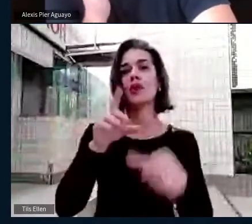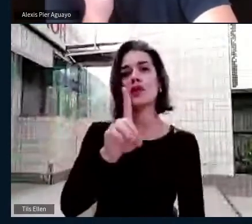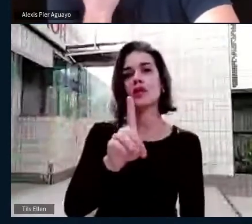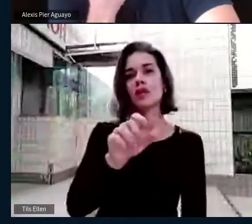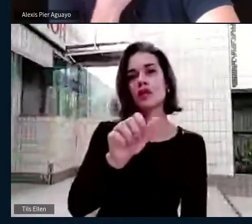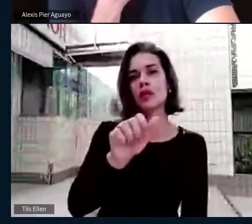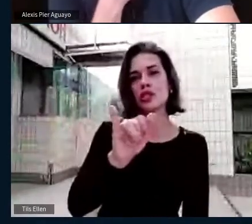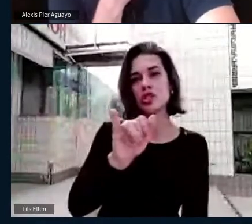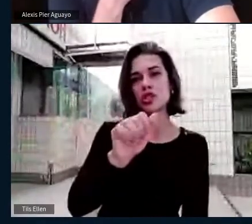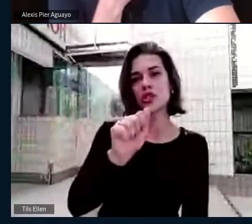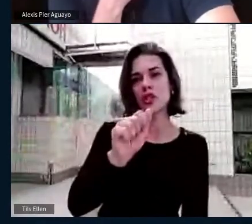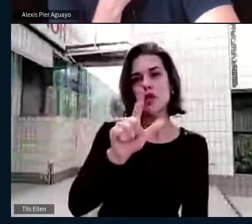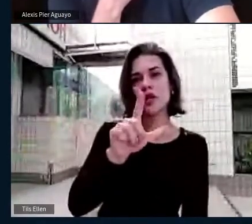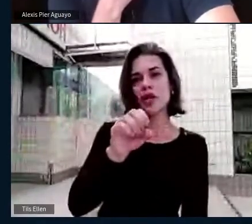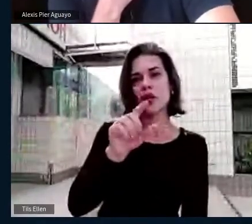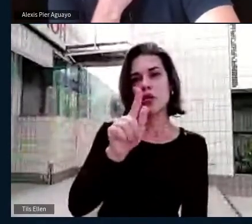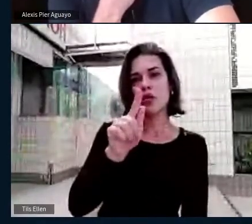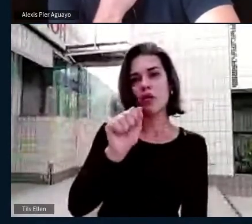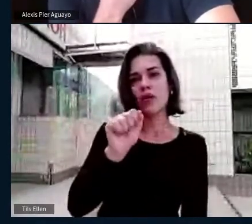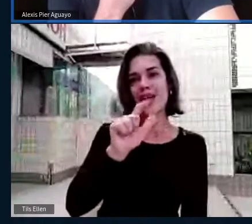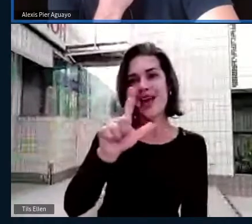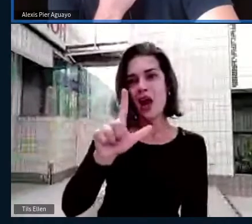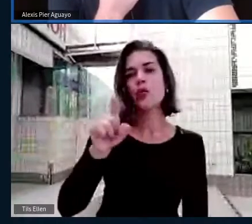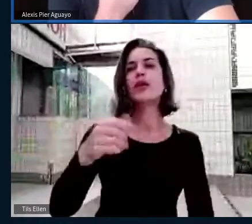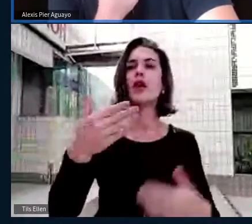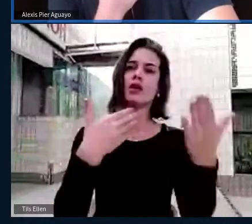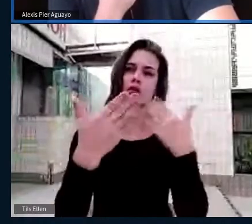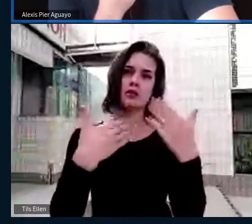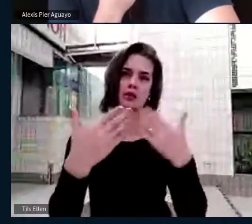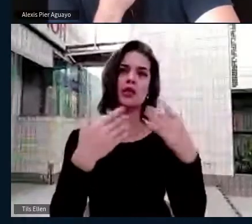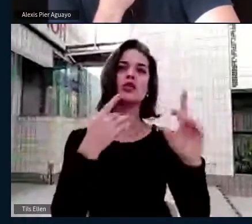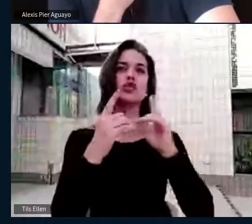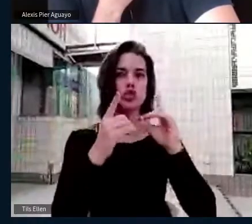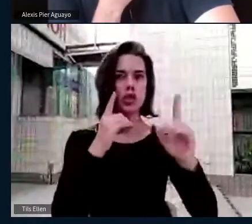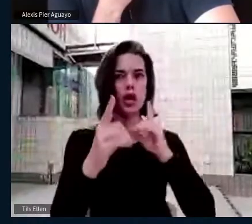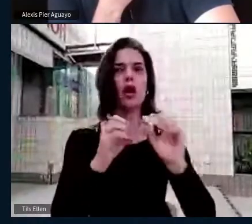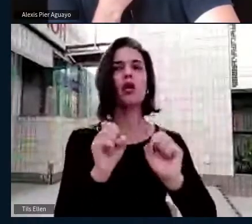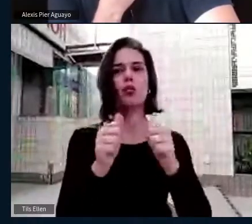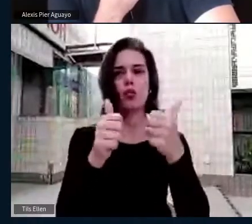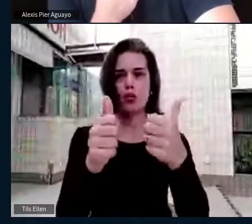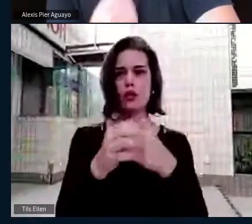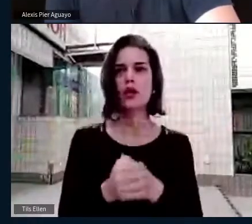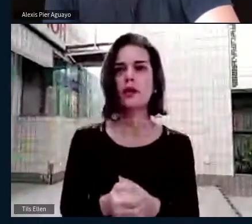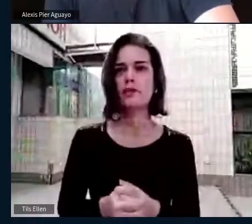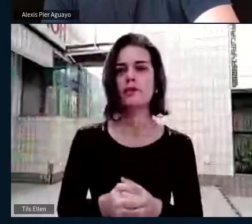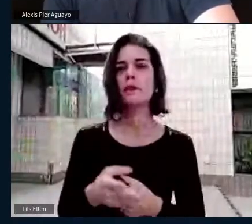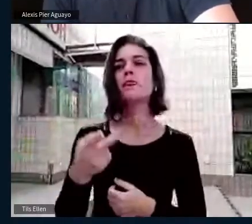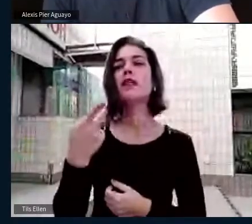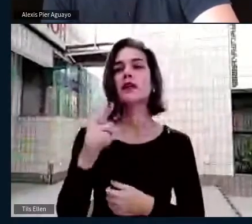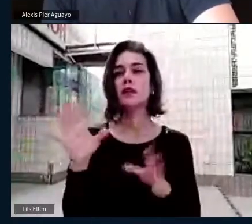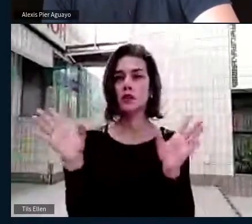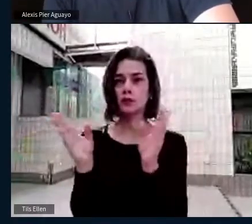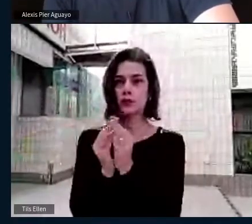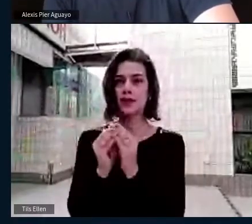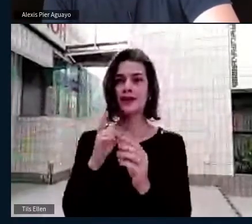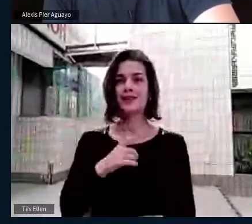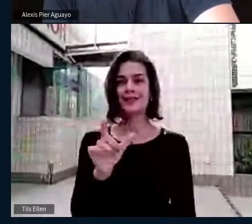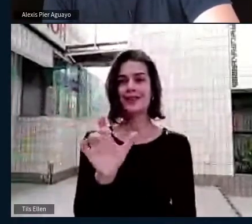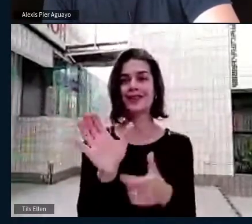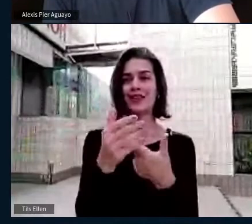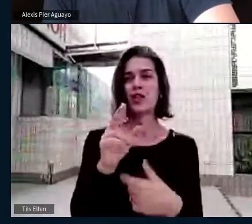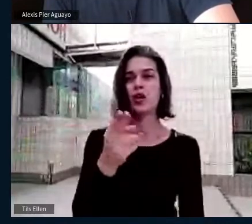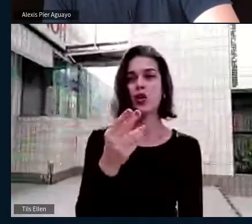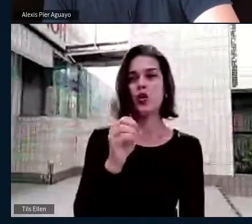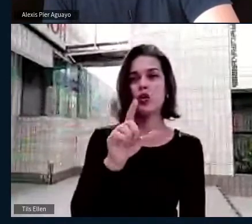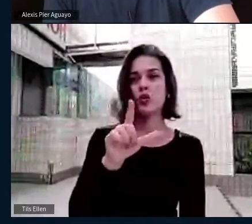está bem ligado à estrutura do diálogo. Um outro termo também que você usa na sua consideração final é holístico. Esse termo